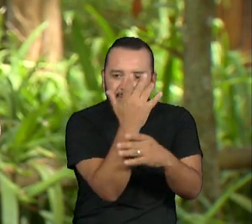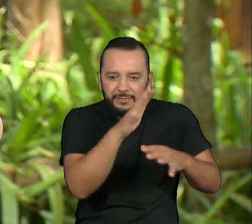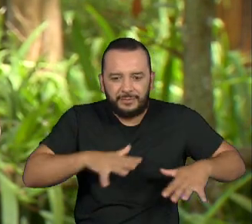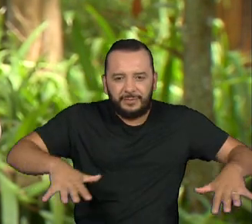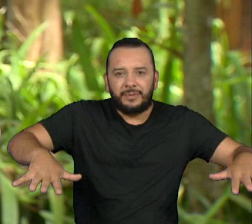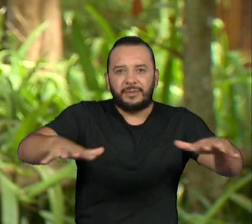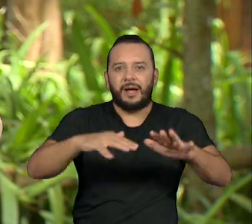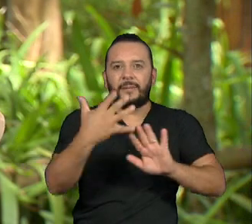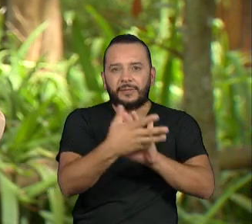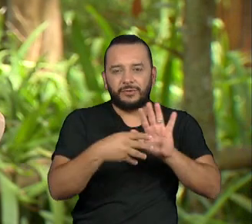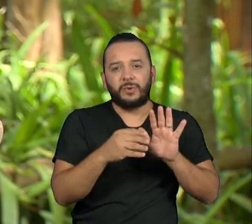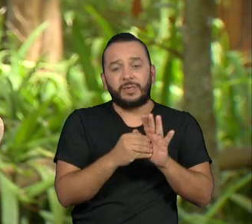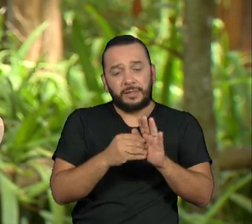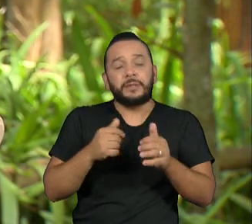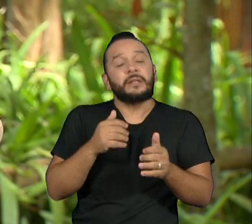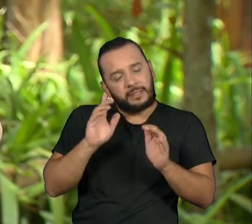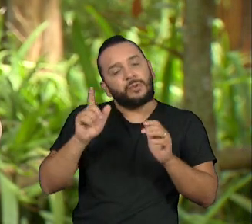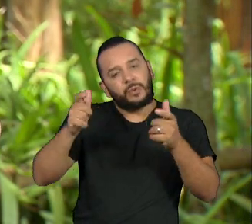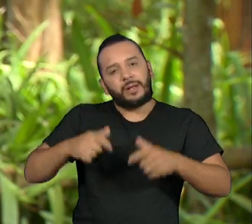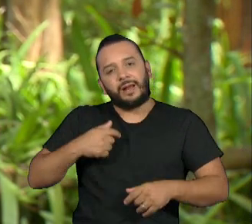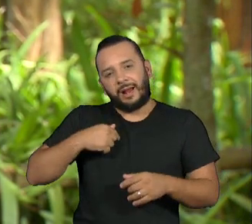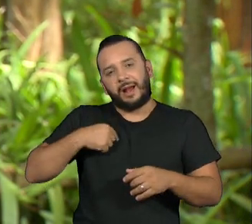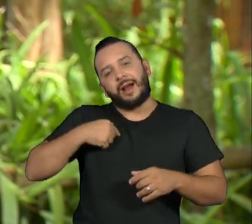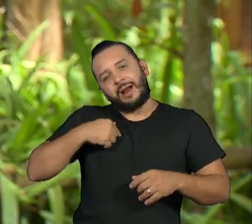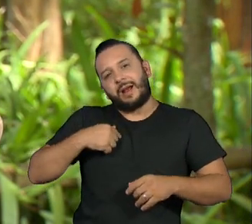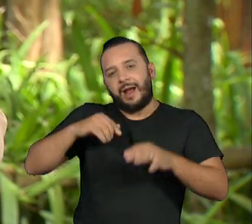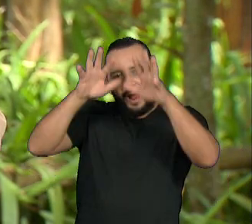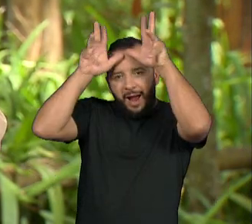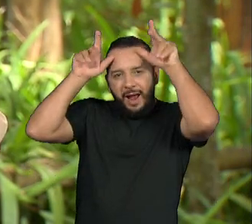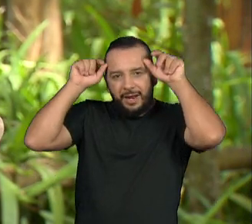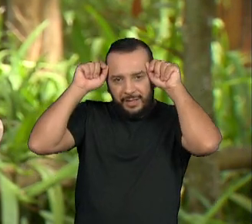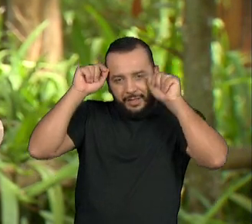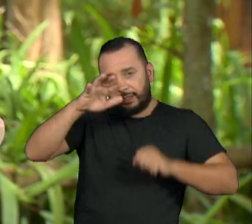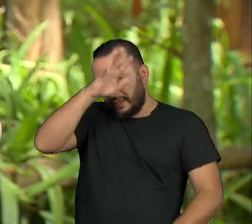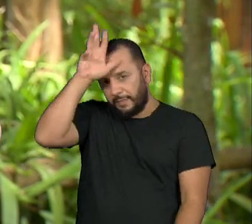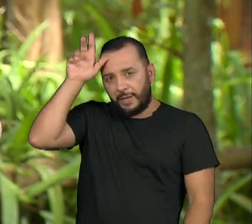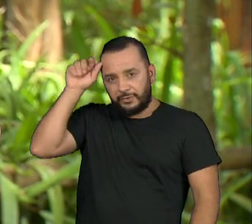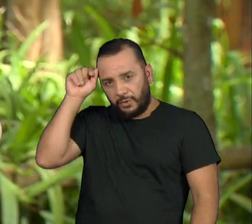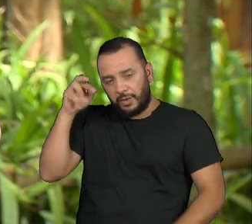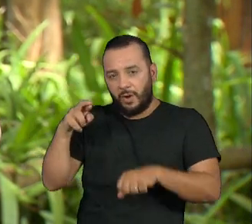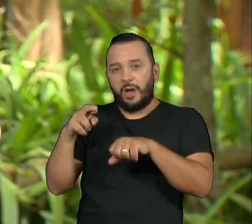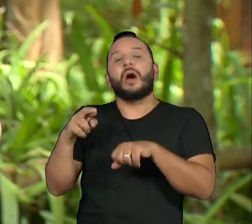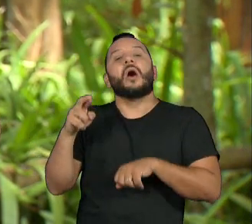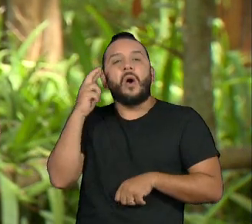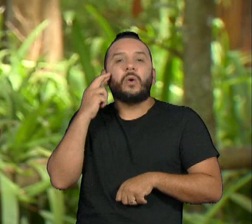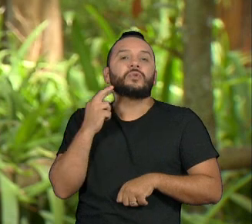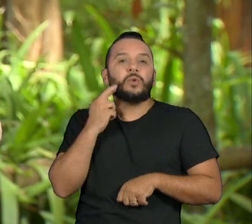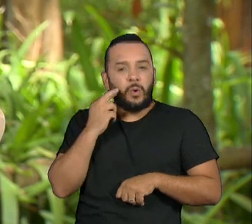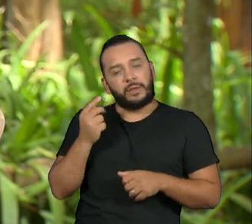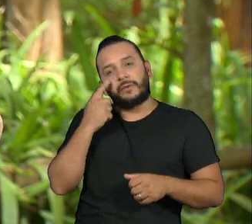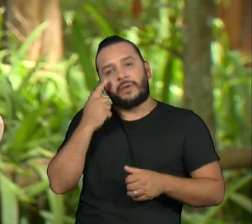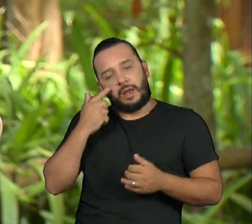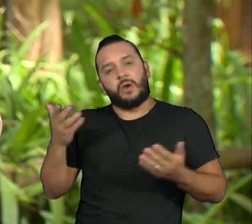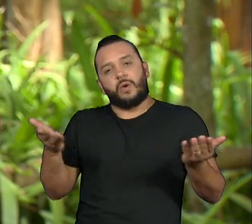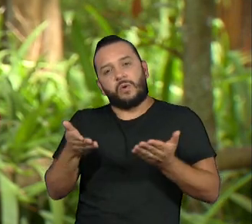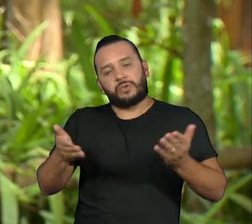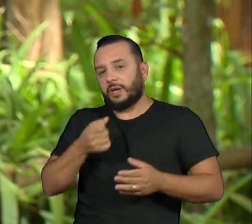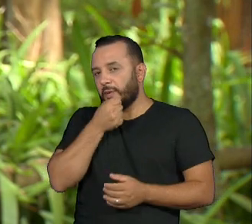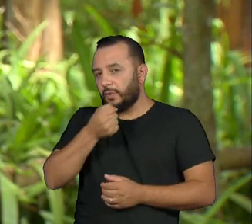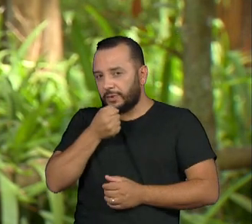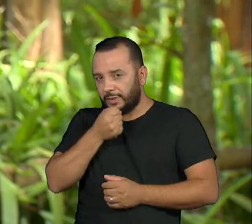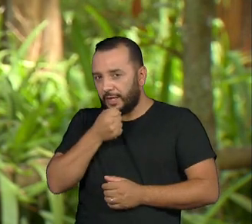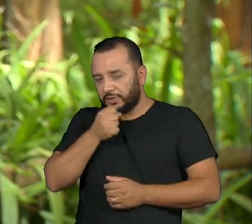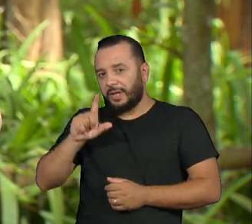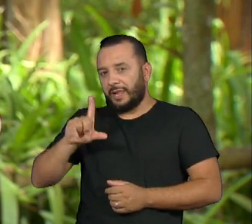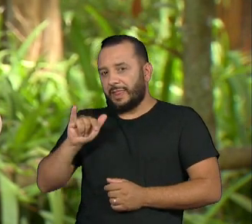estados do Acre, Amazonas e Rondônia. É o que você vai ver na reportagem de Laís Duarte, produzida em